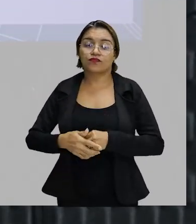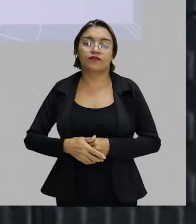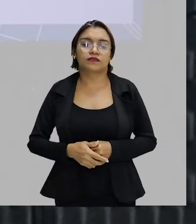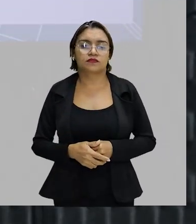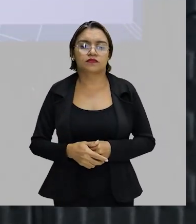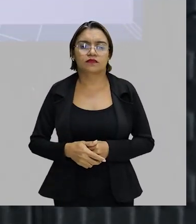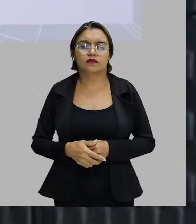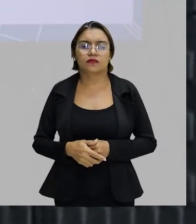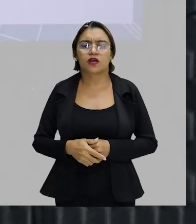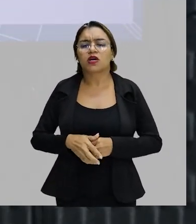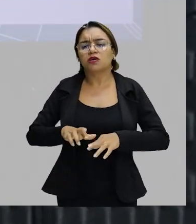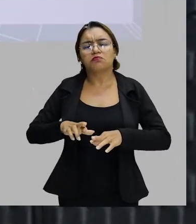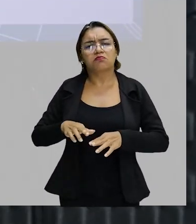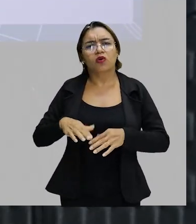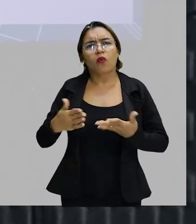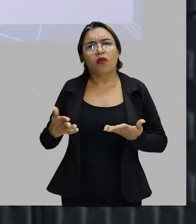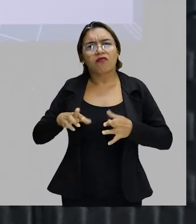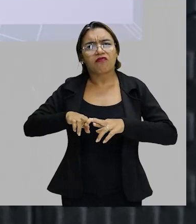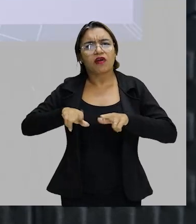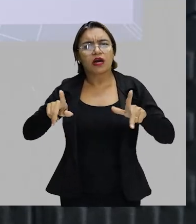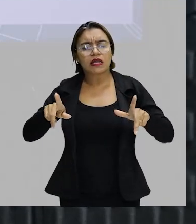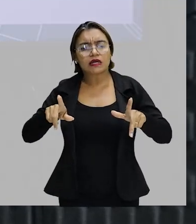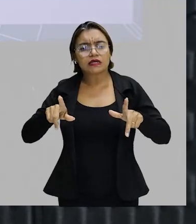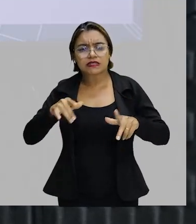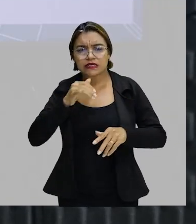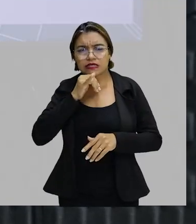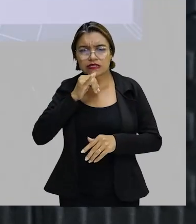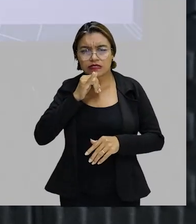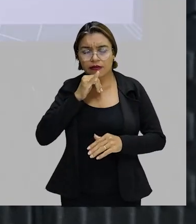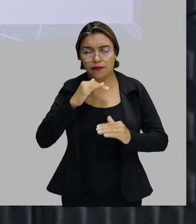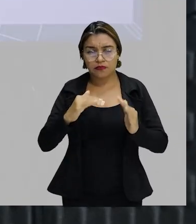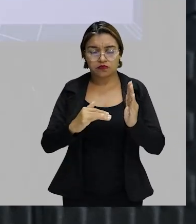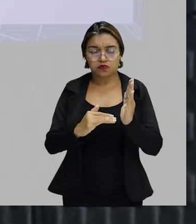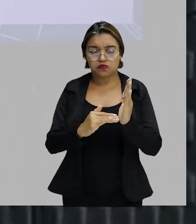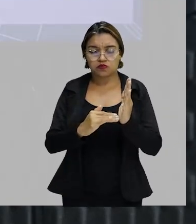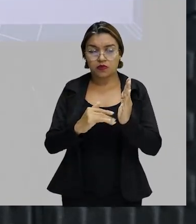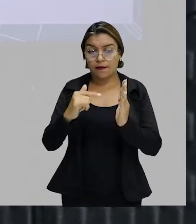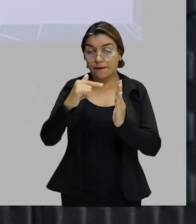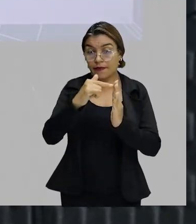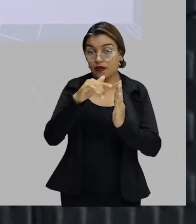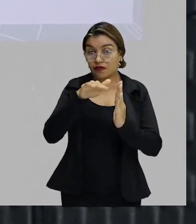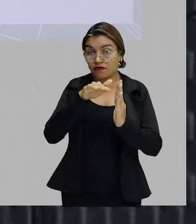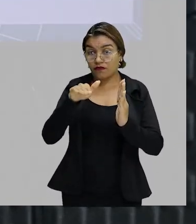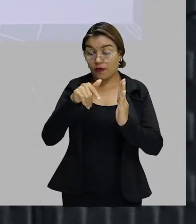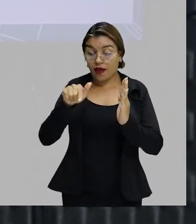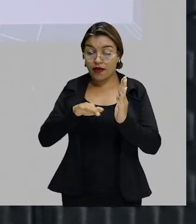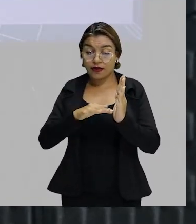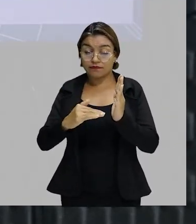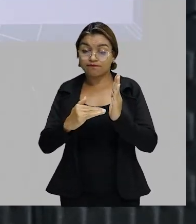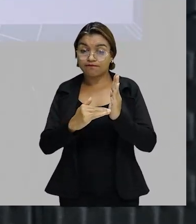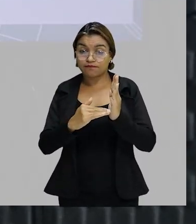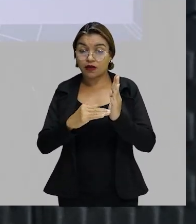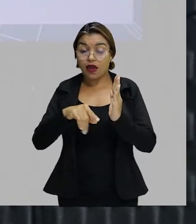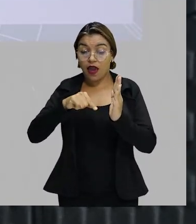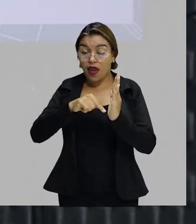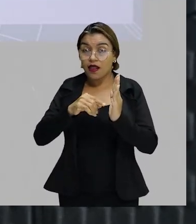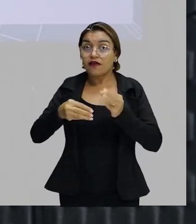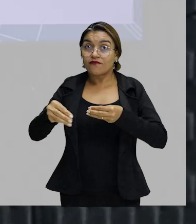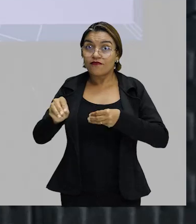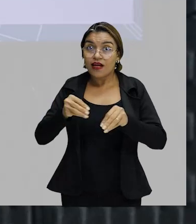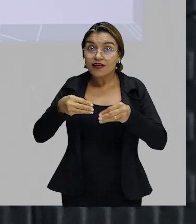qual é a diferença do trampolim para a plataforma o trampolim ele é uma base que ela é o quê Ela é